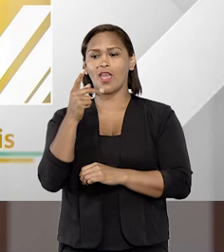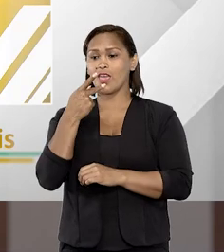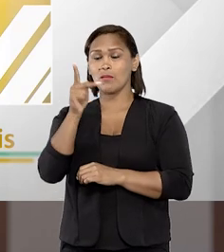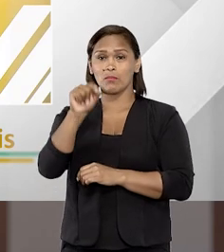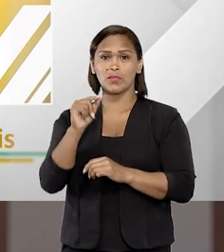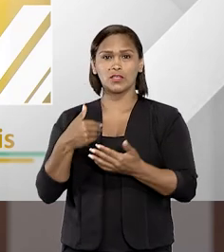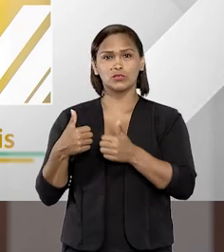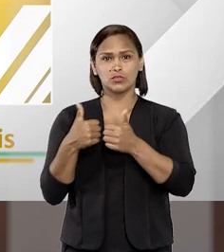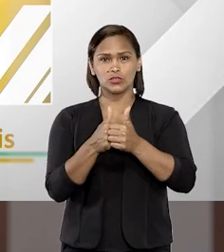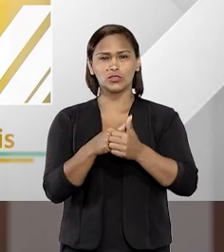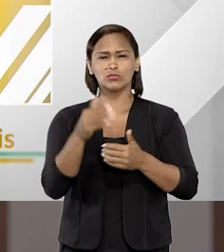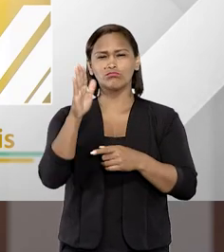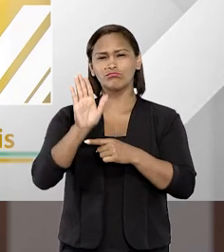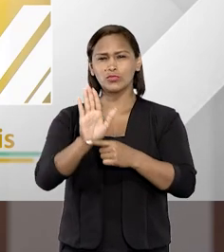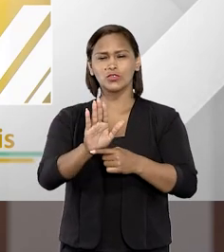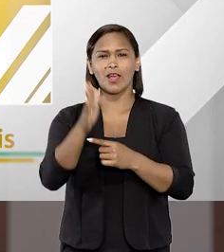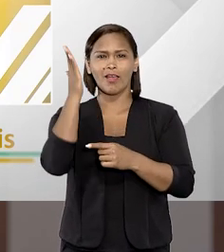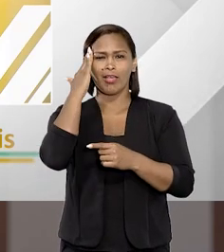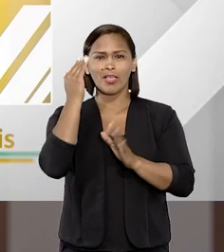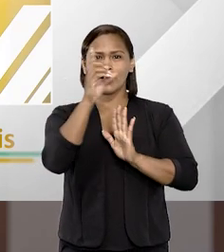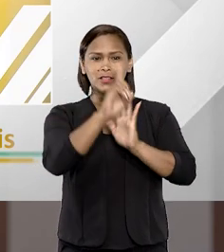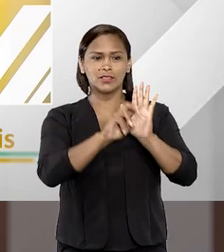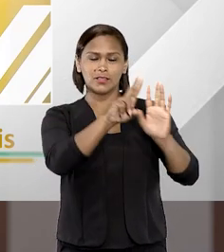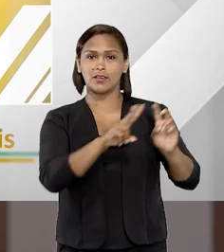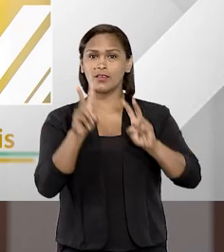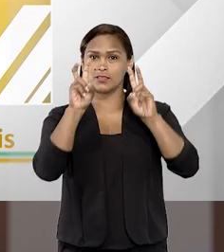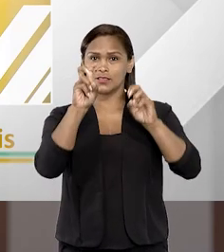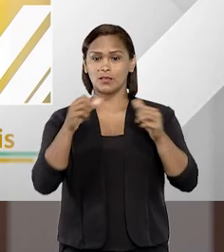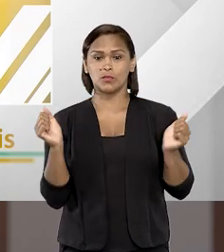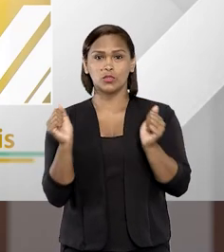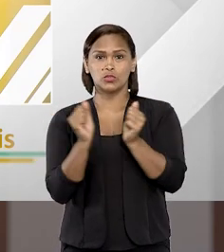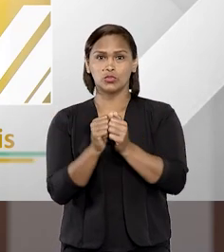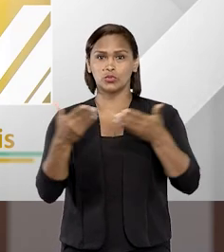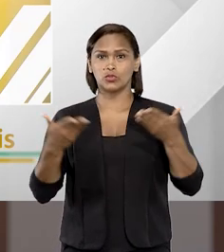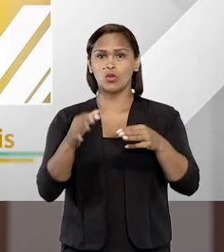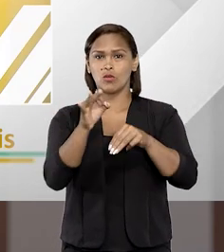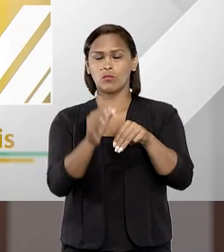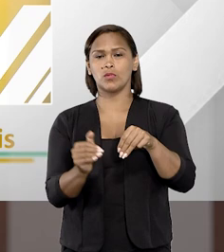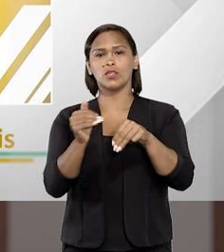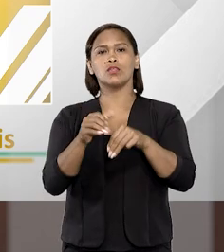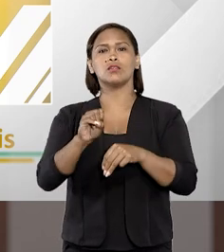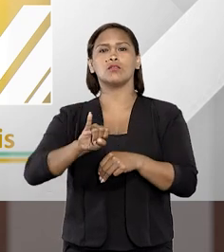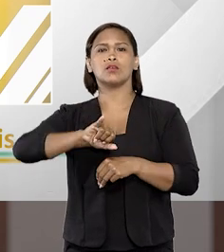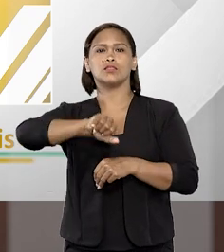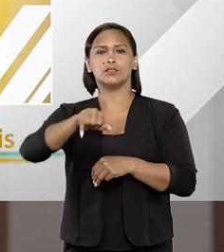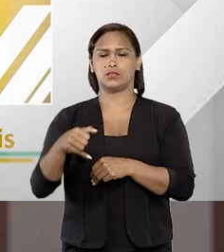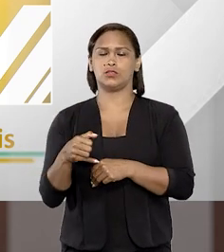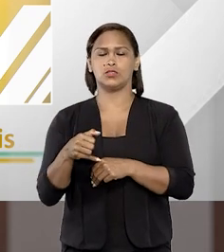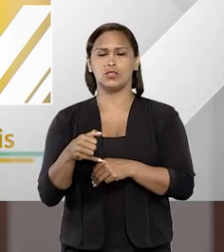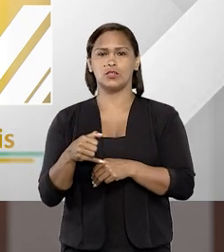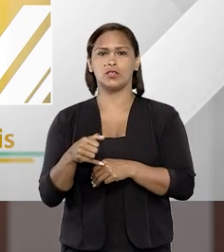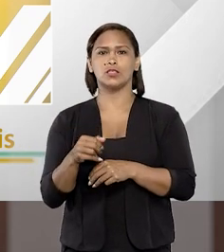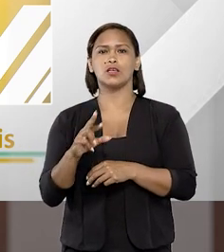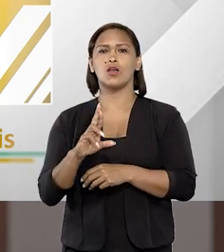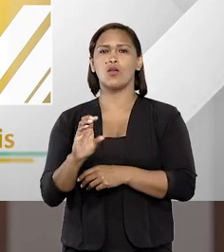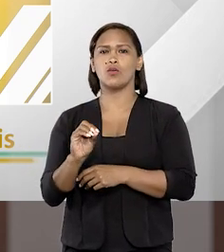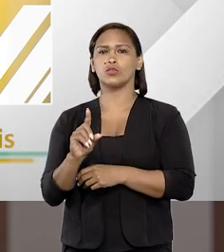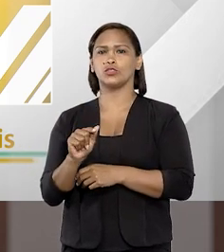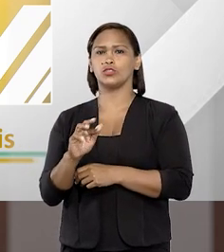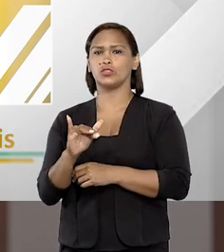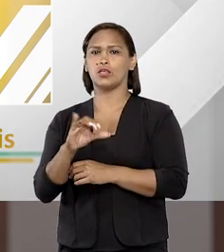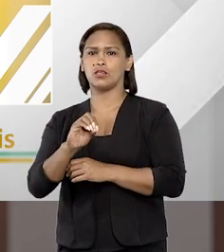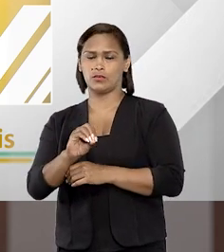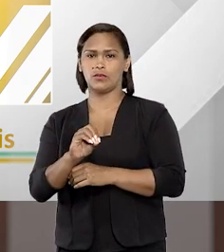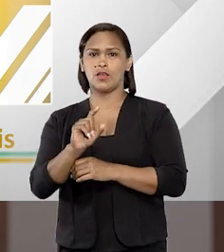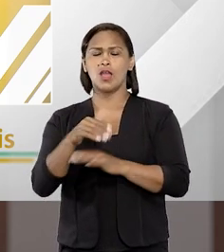e para nos ajudar a entender direito esse assunto Está aqui conosco Ministro do Superior Tribunal de Justiça Rogerio schietti